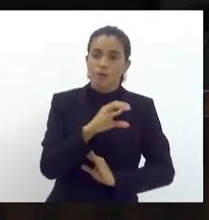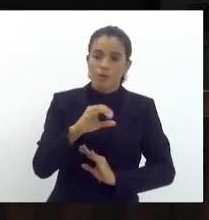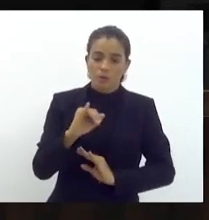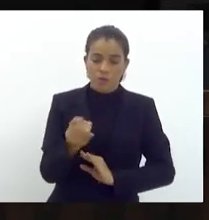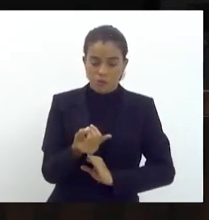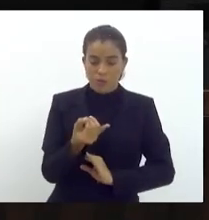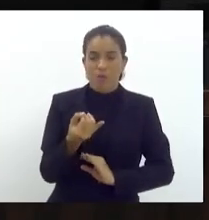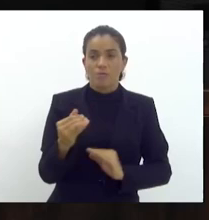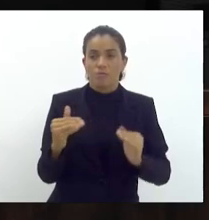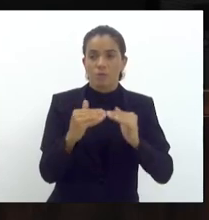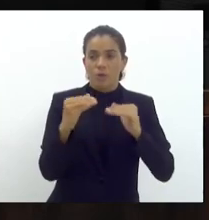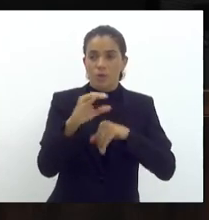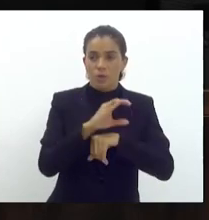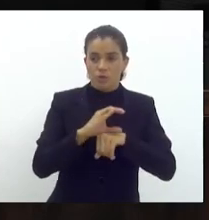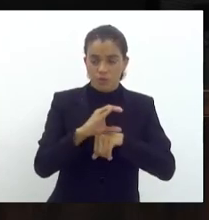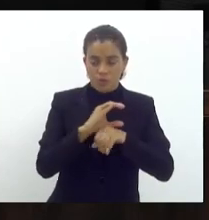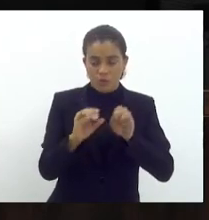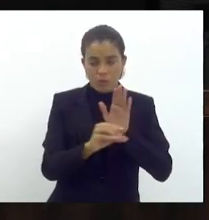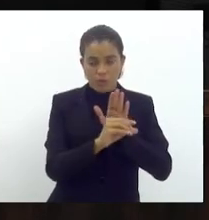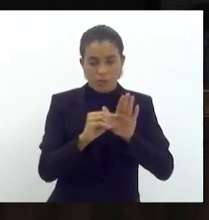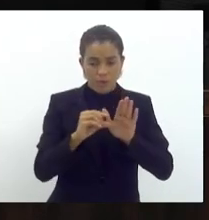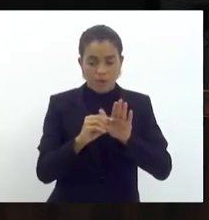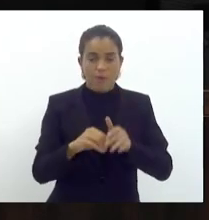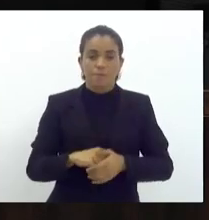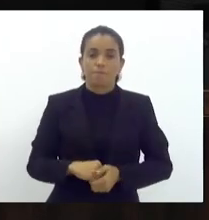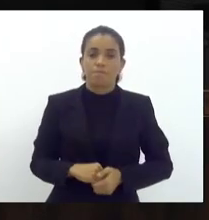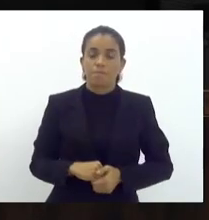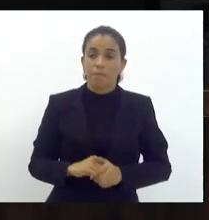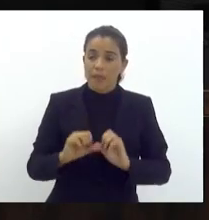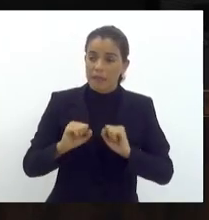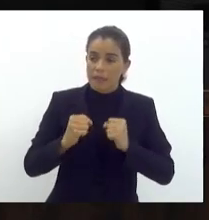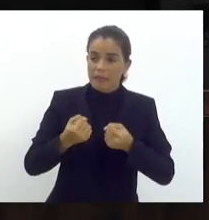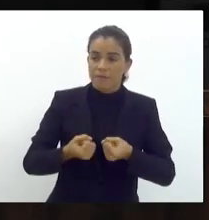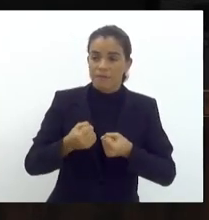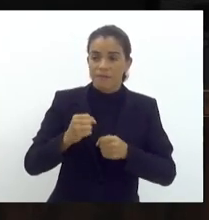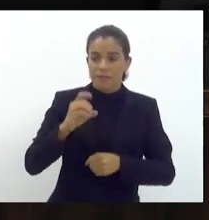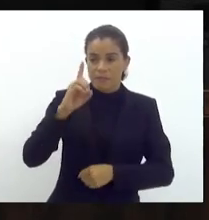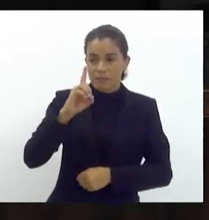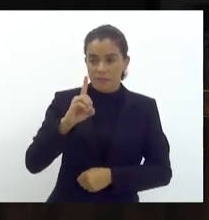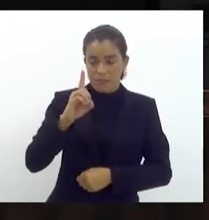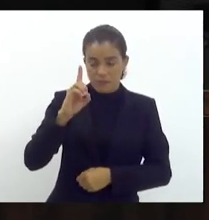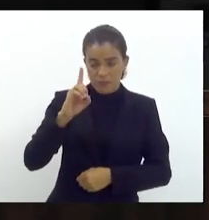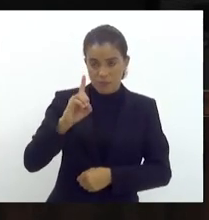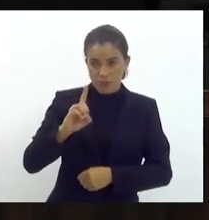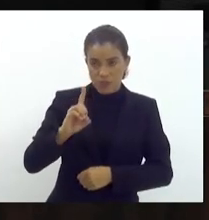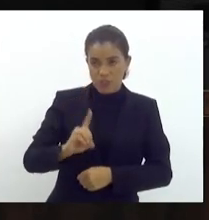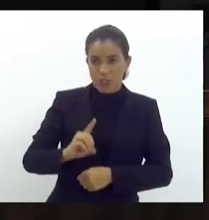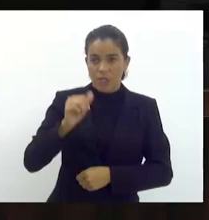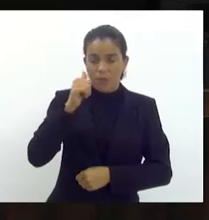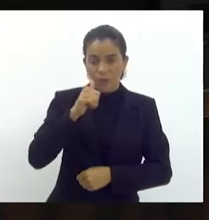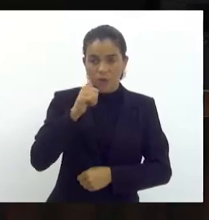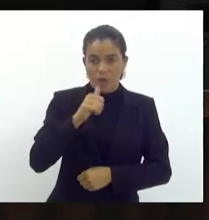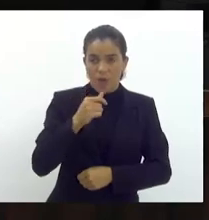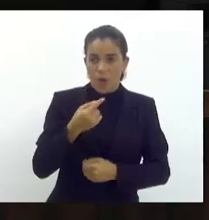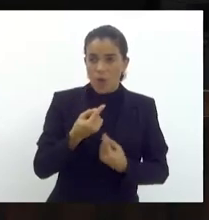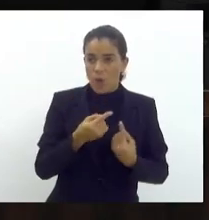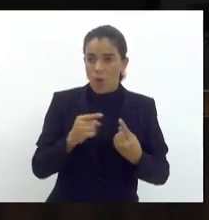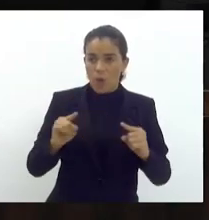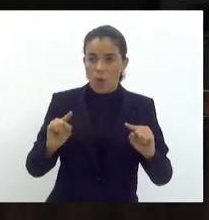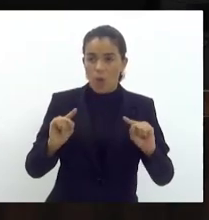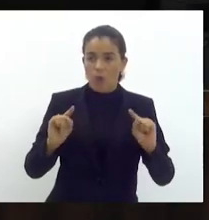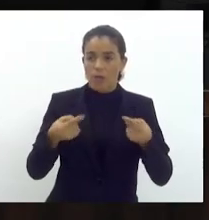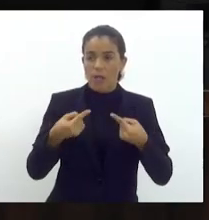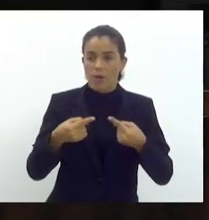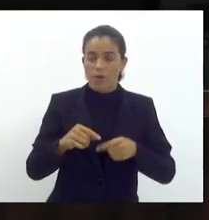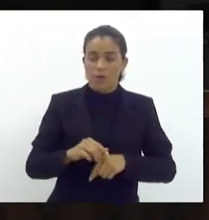pela constitucionalidade com emendas de defesa dos direitos da mulher de defesa dos